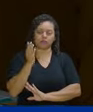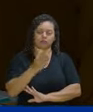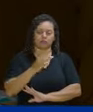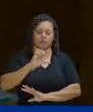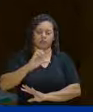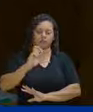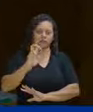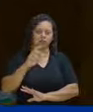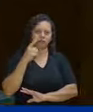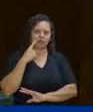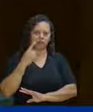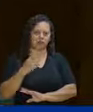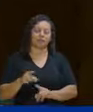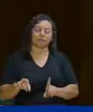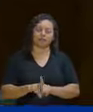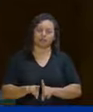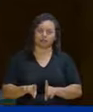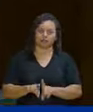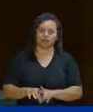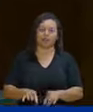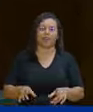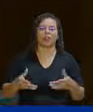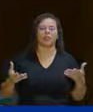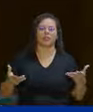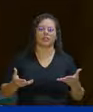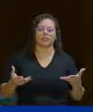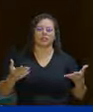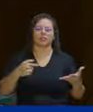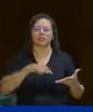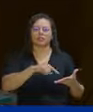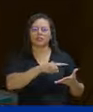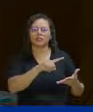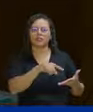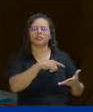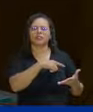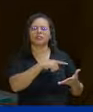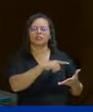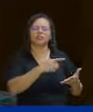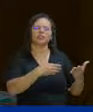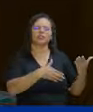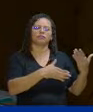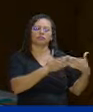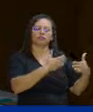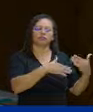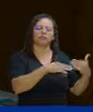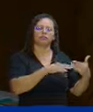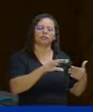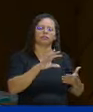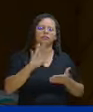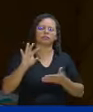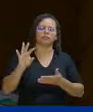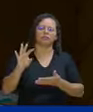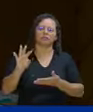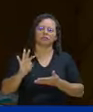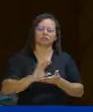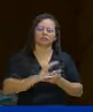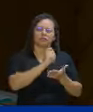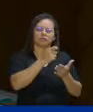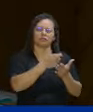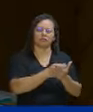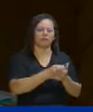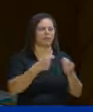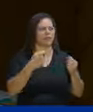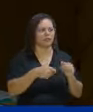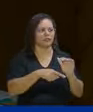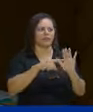Cabe ressaltar que a utilização de recursos públicos, como os oriundos do fundo partidário, deve ser